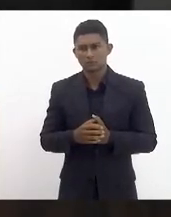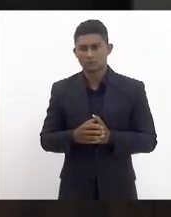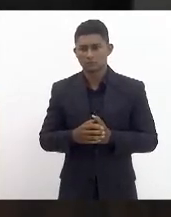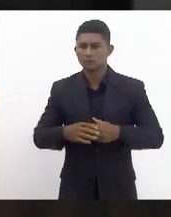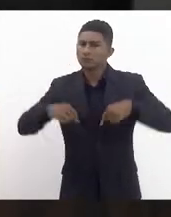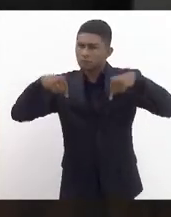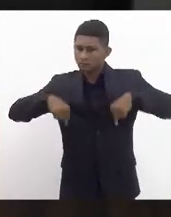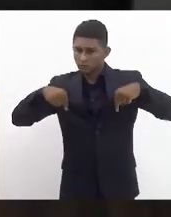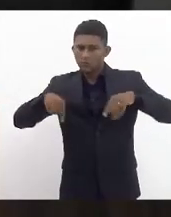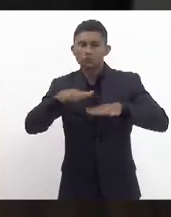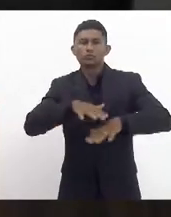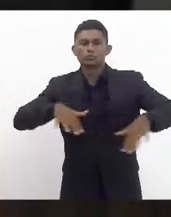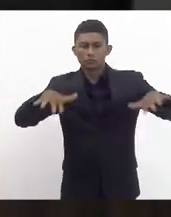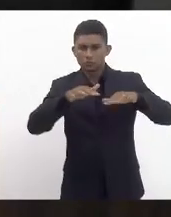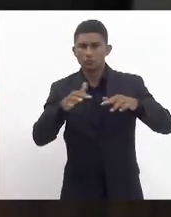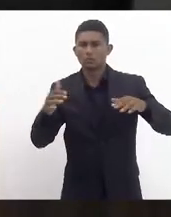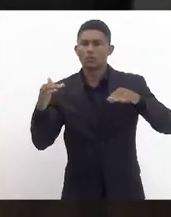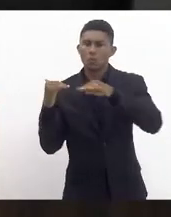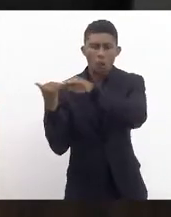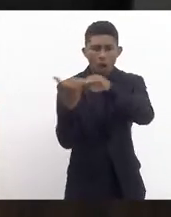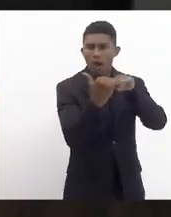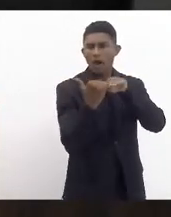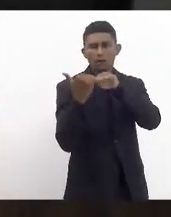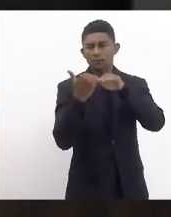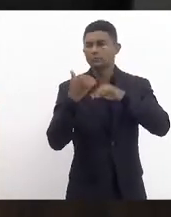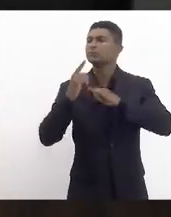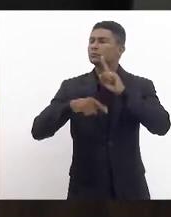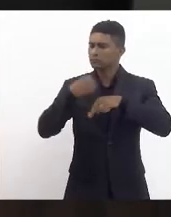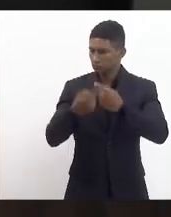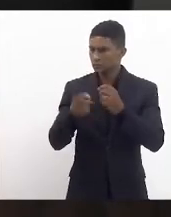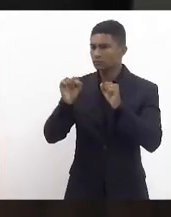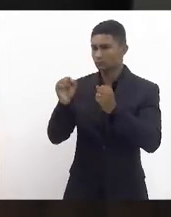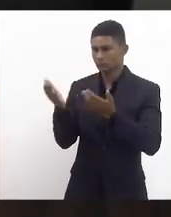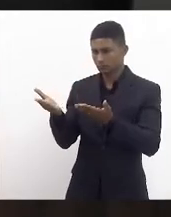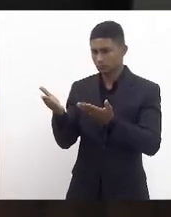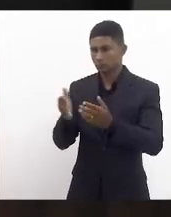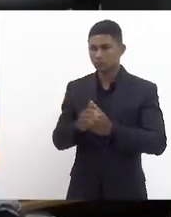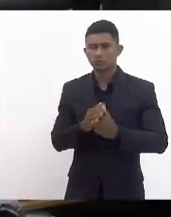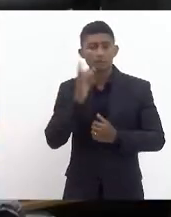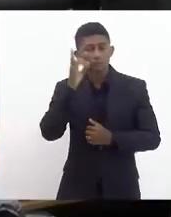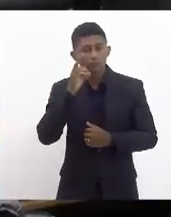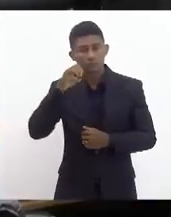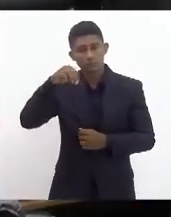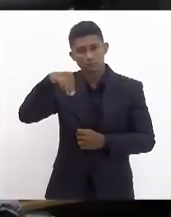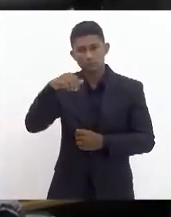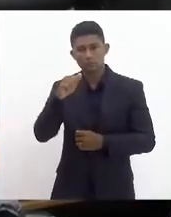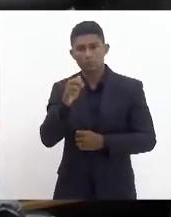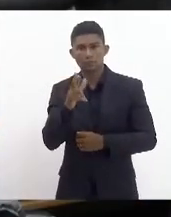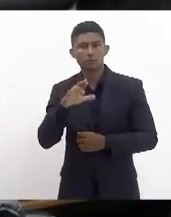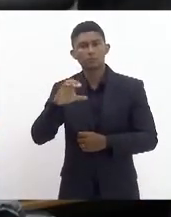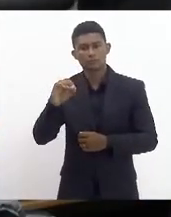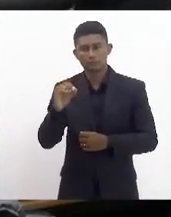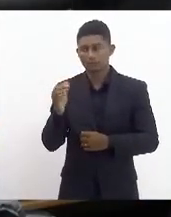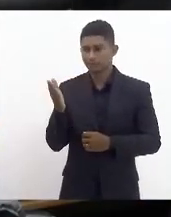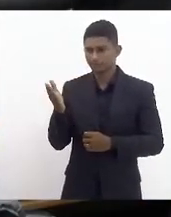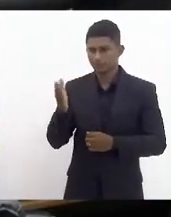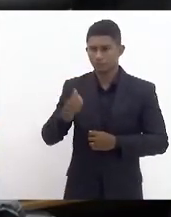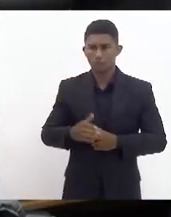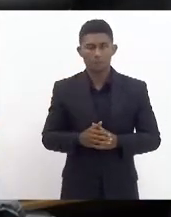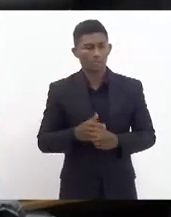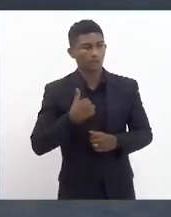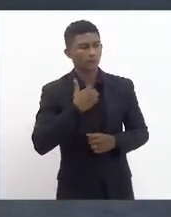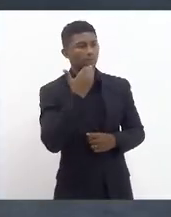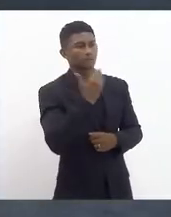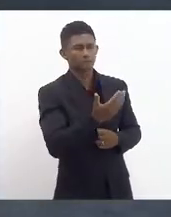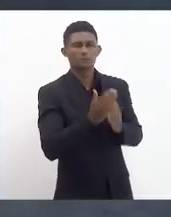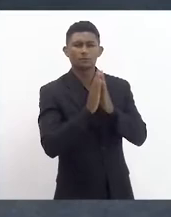é igual para todo mundo. Então, por favor, daqui a pouco Vossa Excelência terá sua voz. Deputado Márcio. Questão de ordem, presidente. Eu queria pedir a Vossa Excelência, se possível,